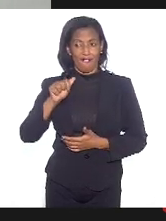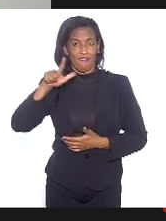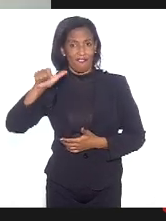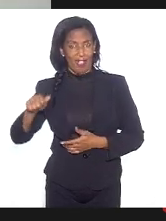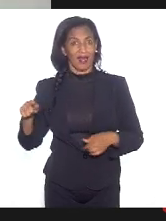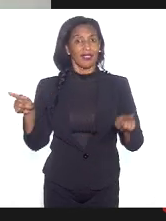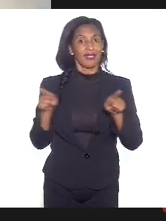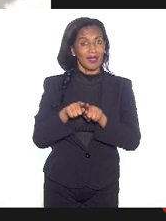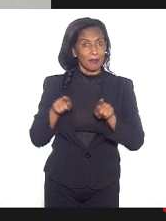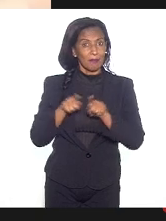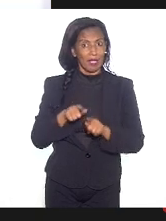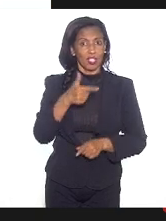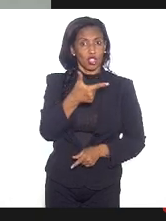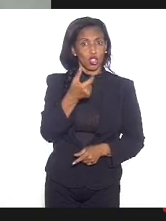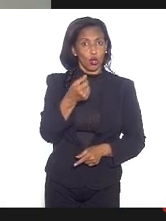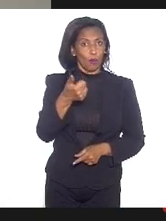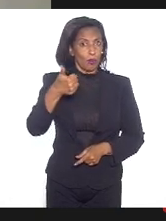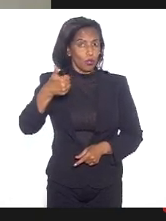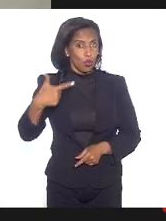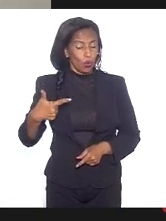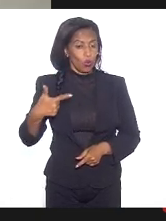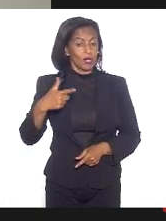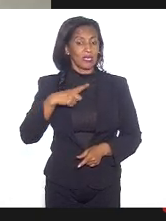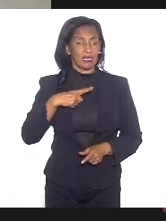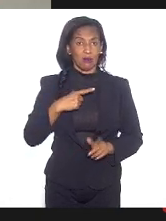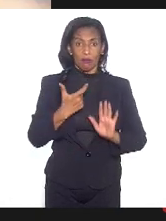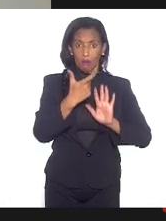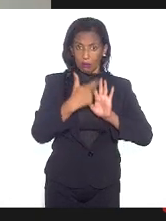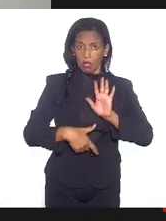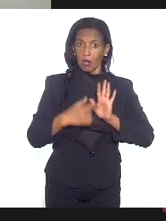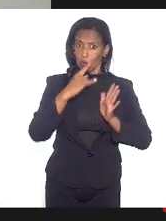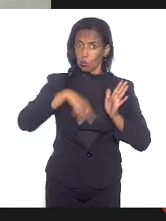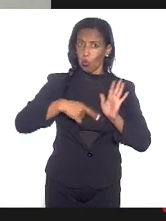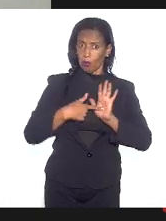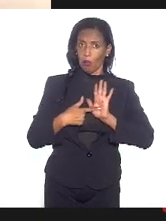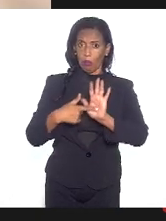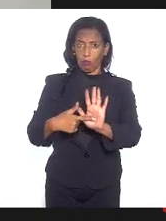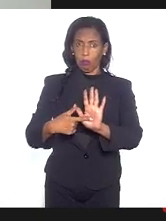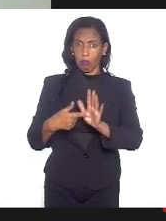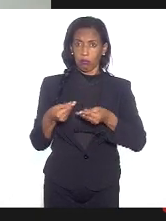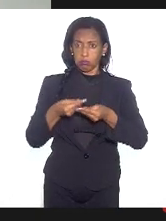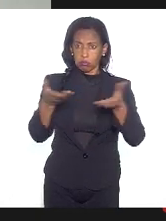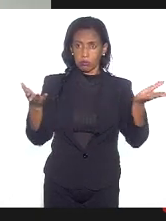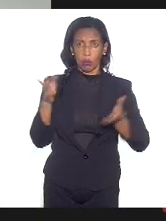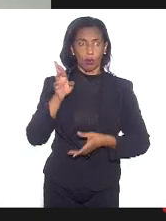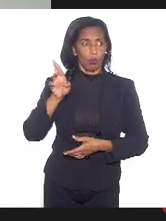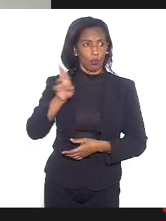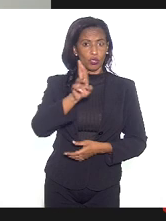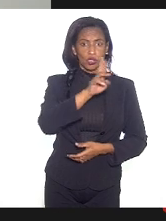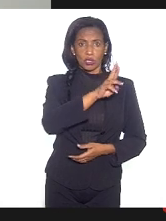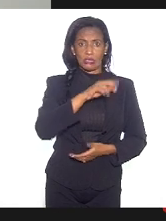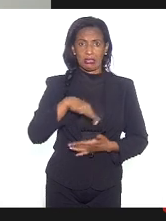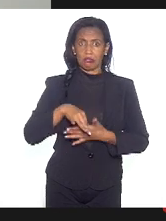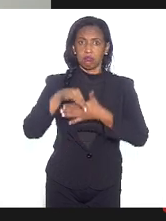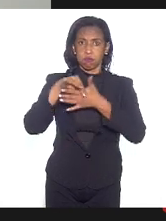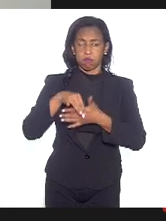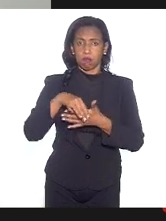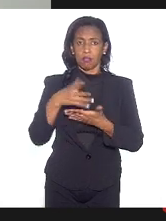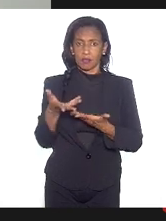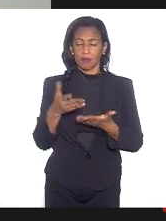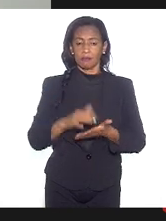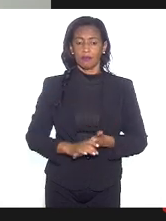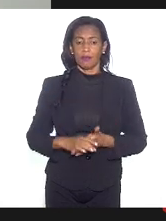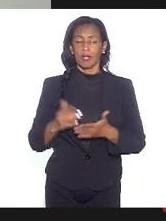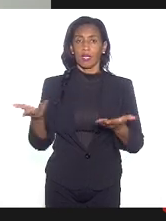de 2012. Tem em mãos aqui que depois eu posso até apresentar aí os representantes que vieram para